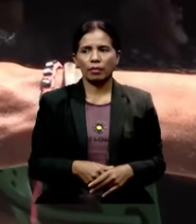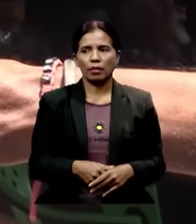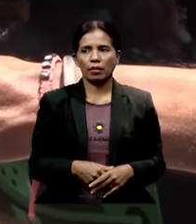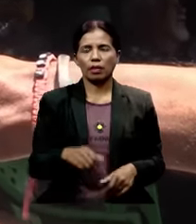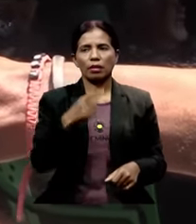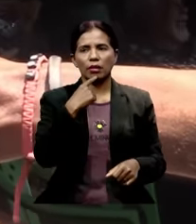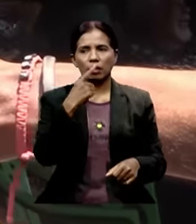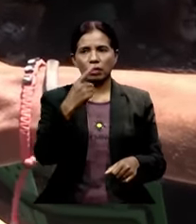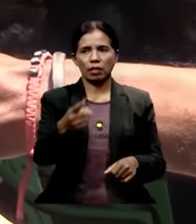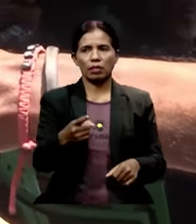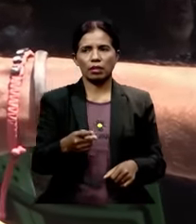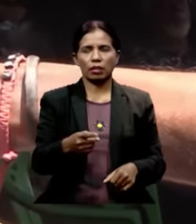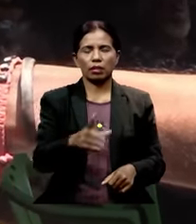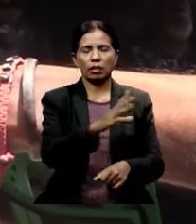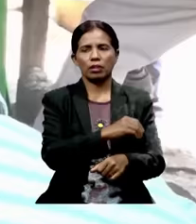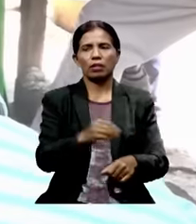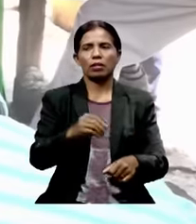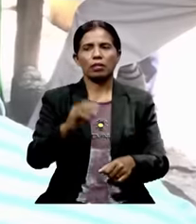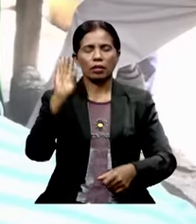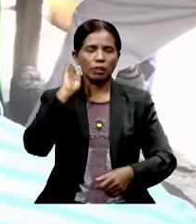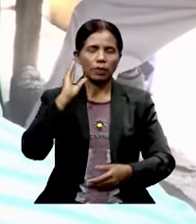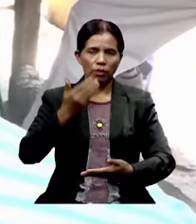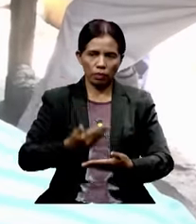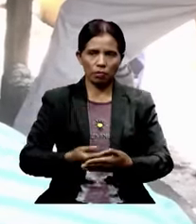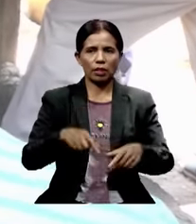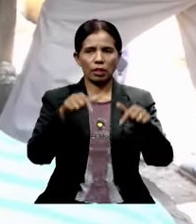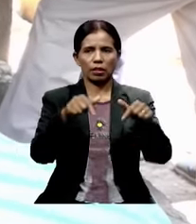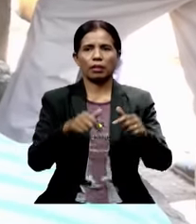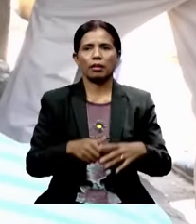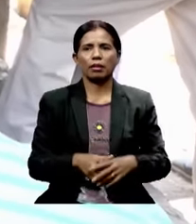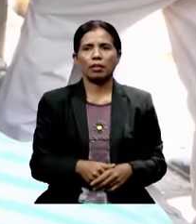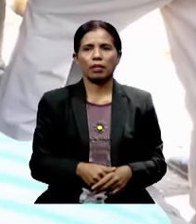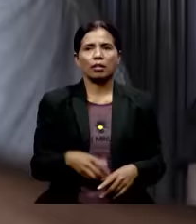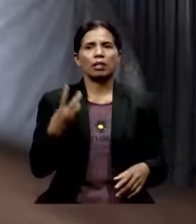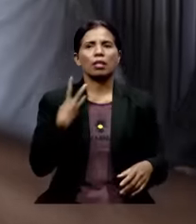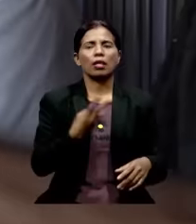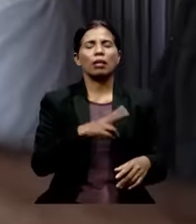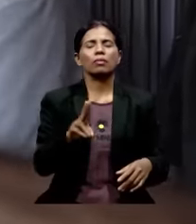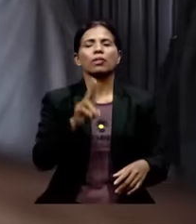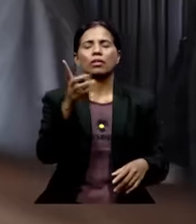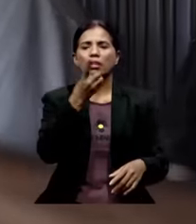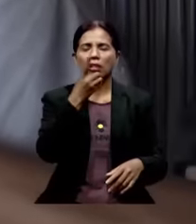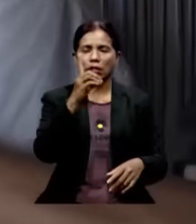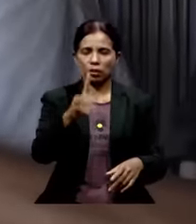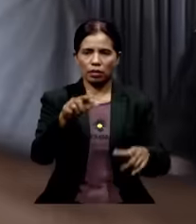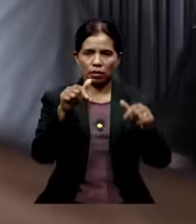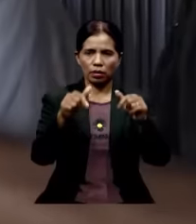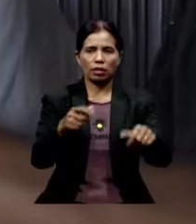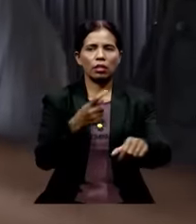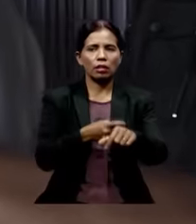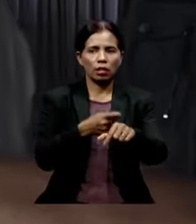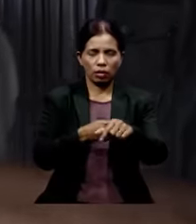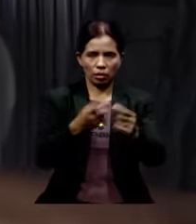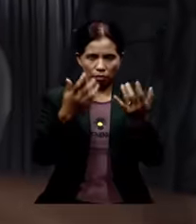te catar na inglês Vicente Vidigal, nem me viu um ram aqui, né, a mim usa declaração aqui, né, ao mesmo tempo